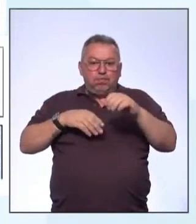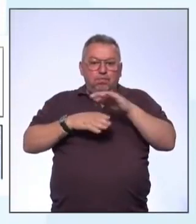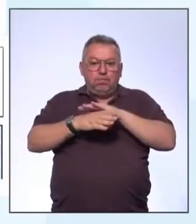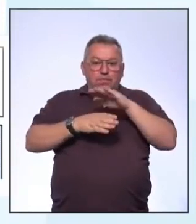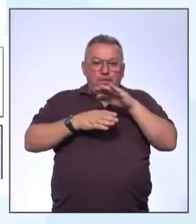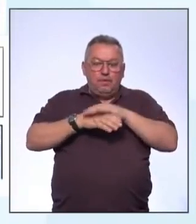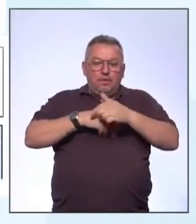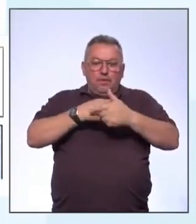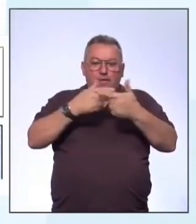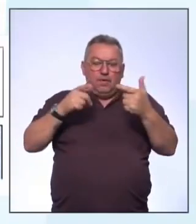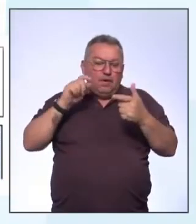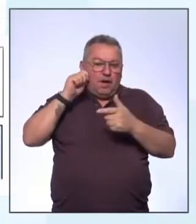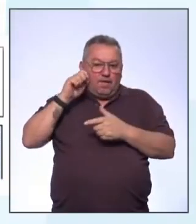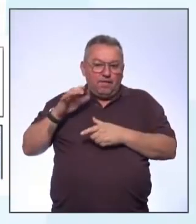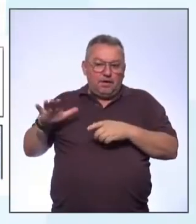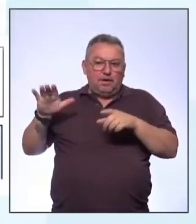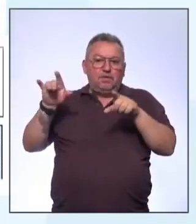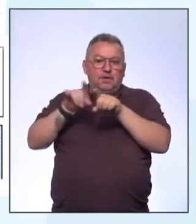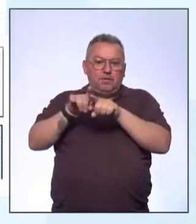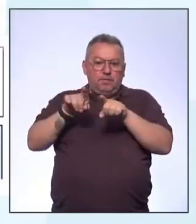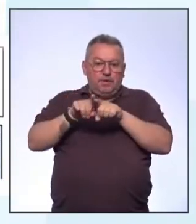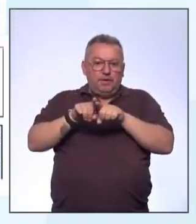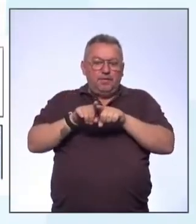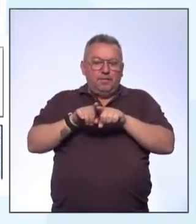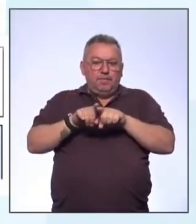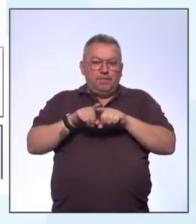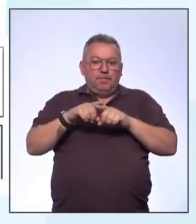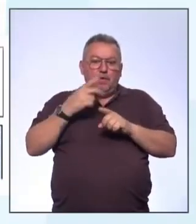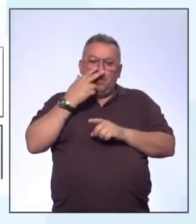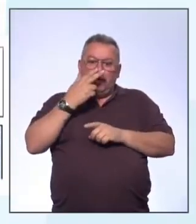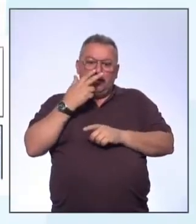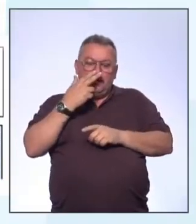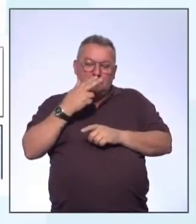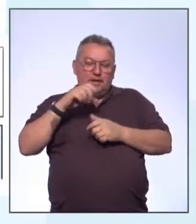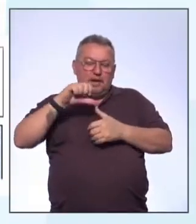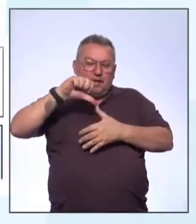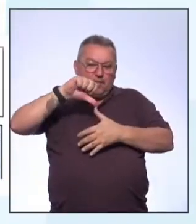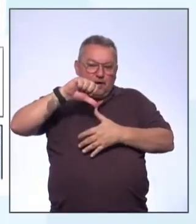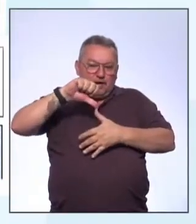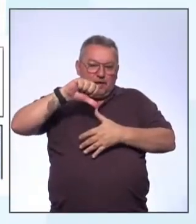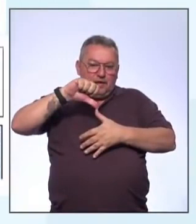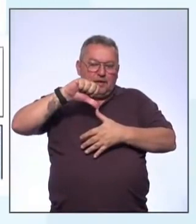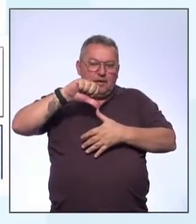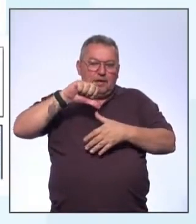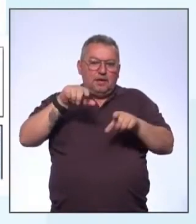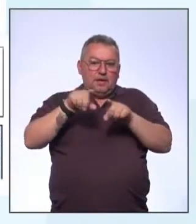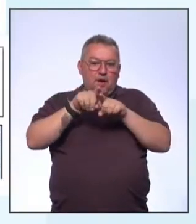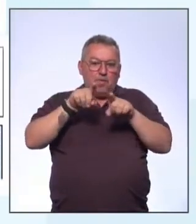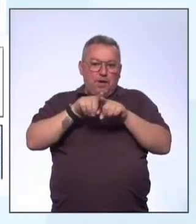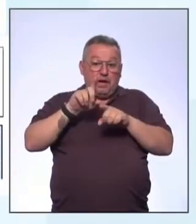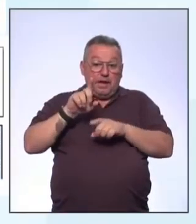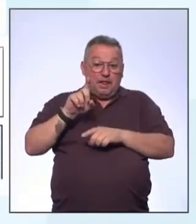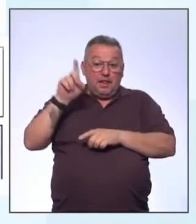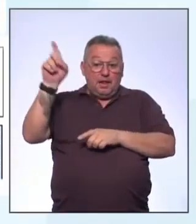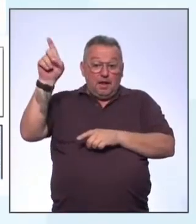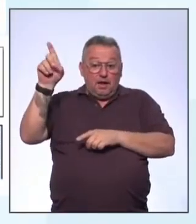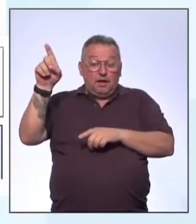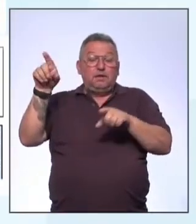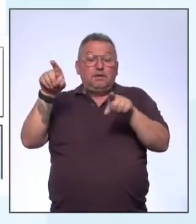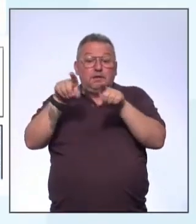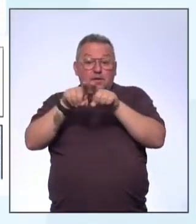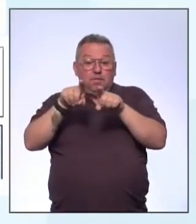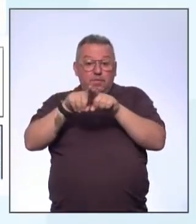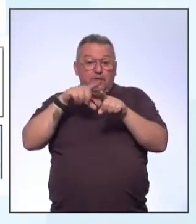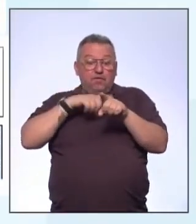vários territórios africanos também, a semelhança aqui das Américas, e lá eles também